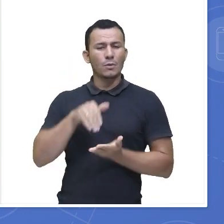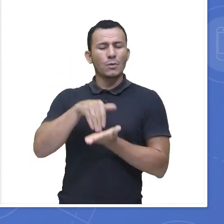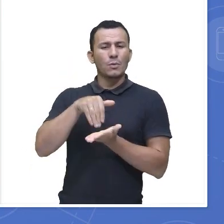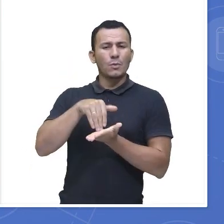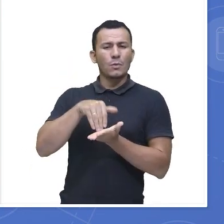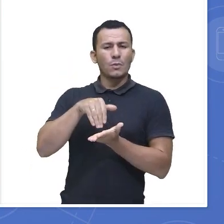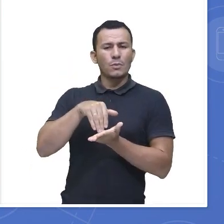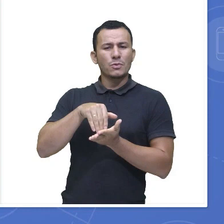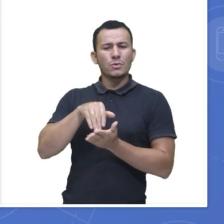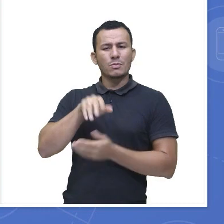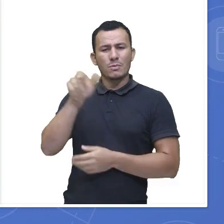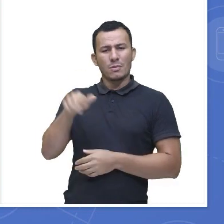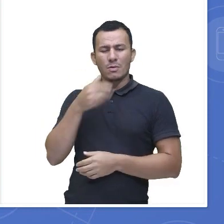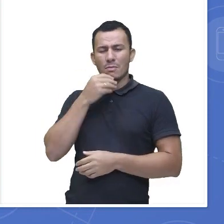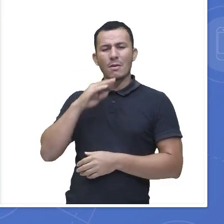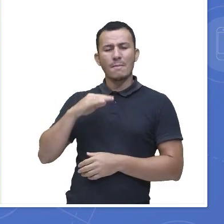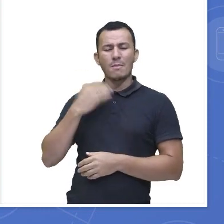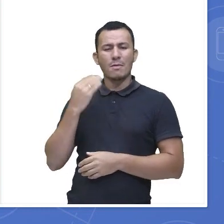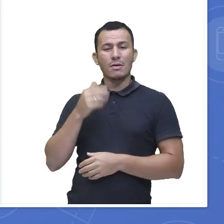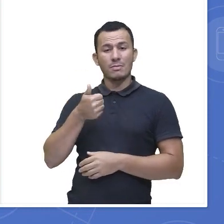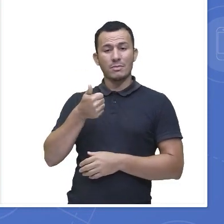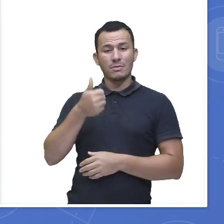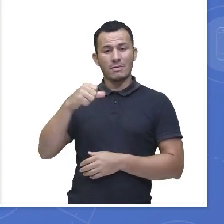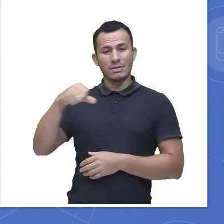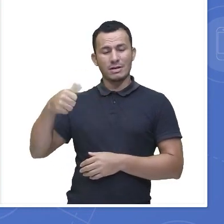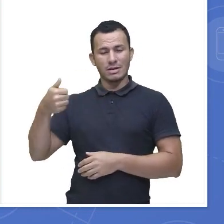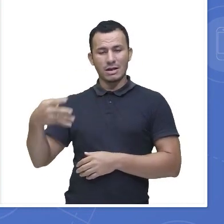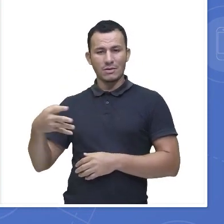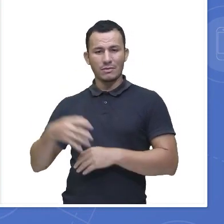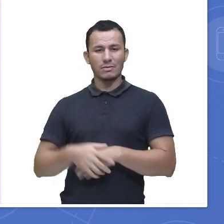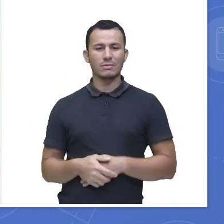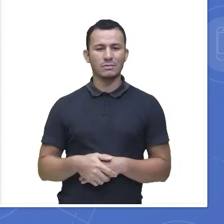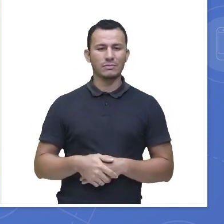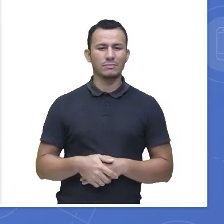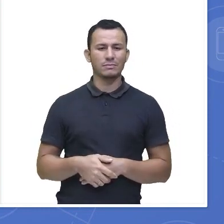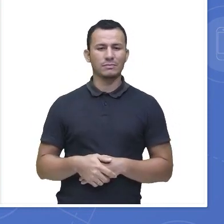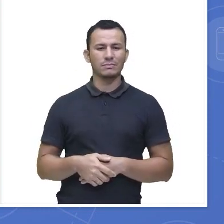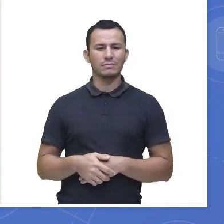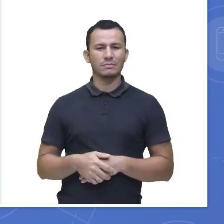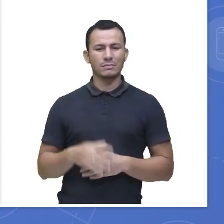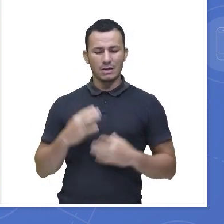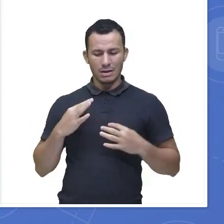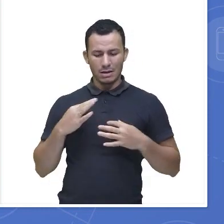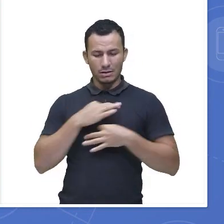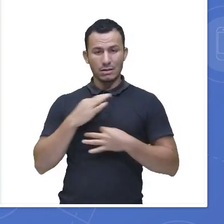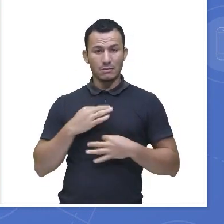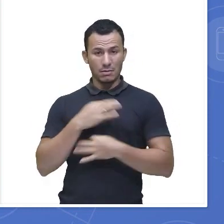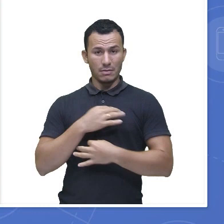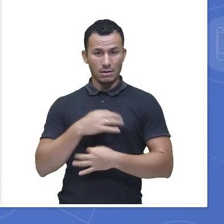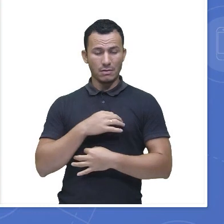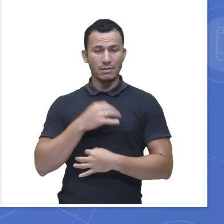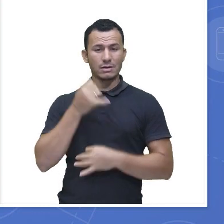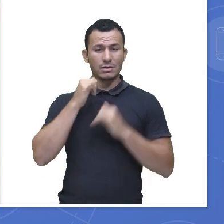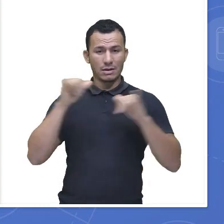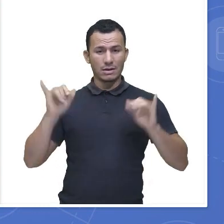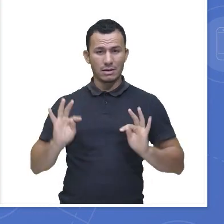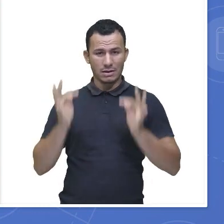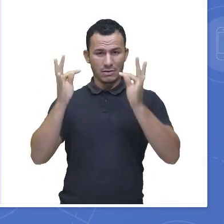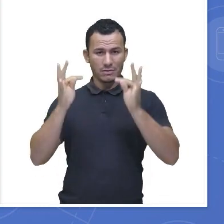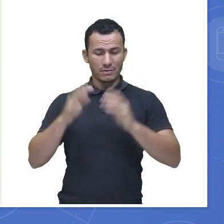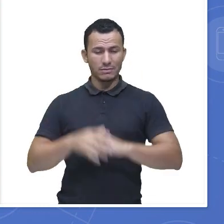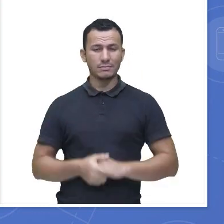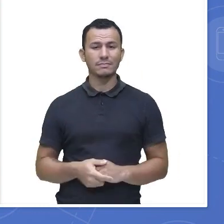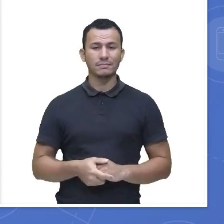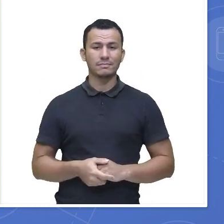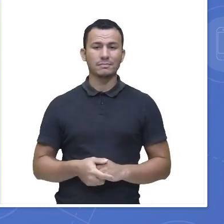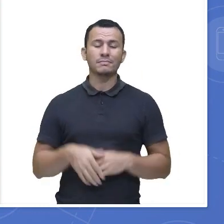em 1914? Letra D, paletós abotoam-se por eletricidade? Bem, eu